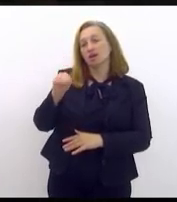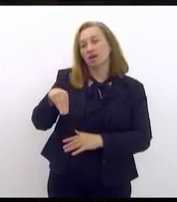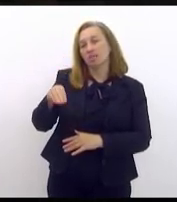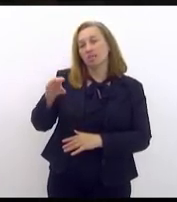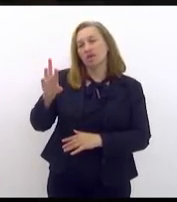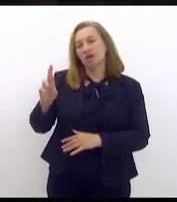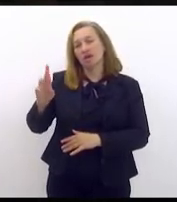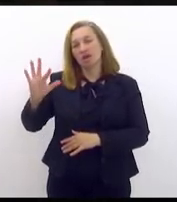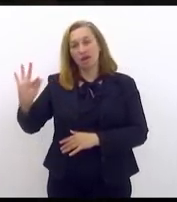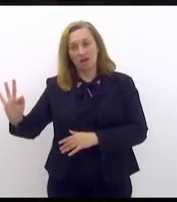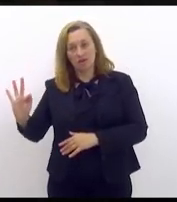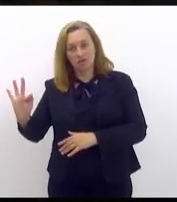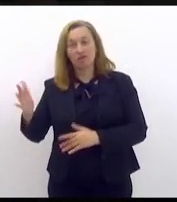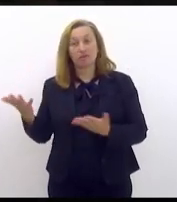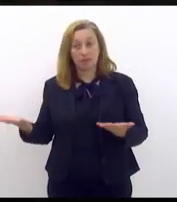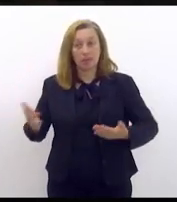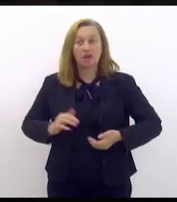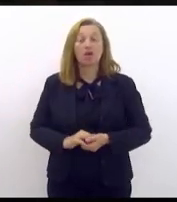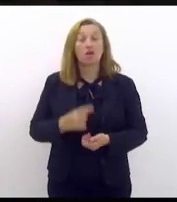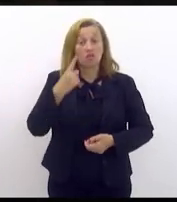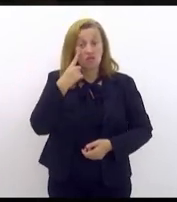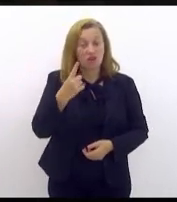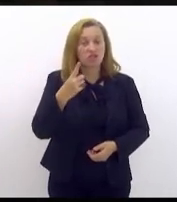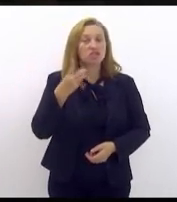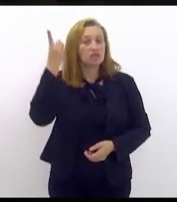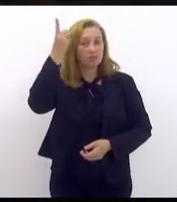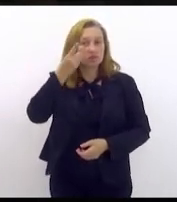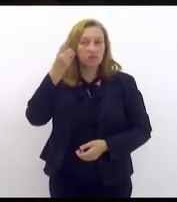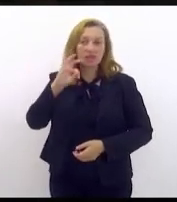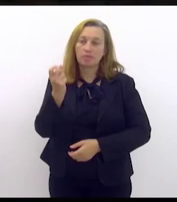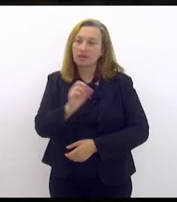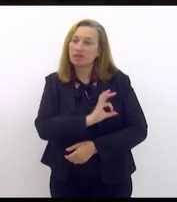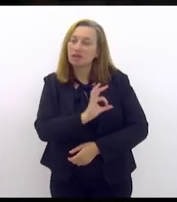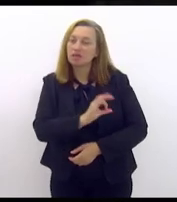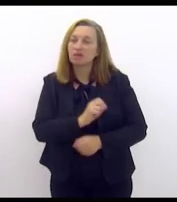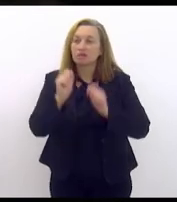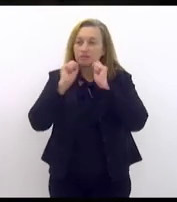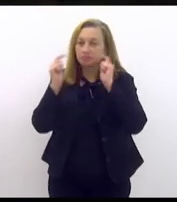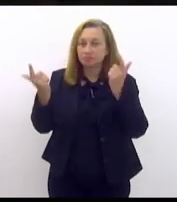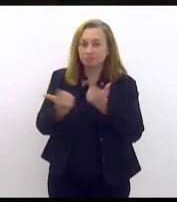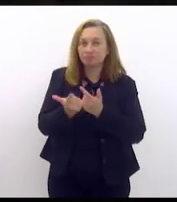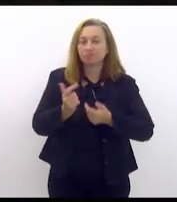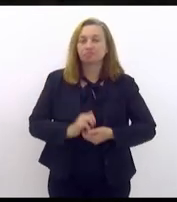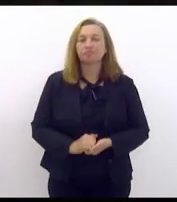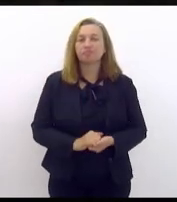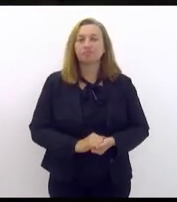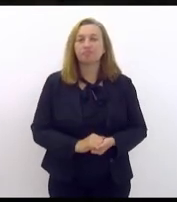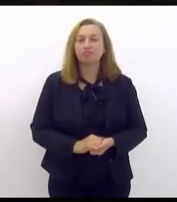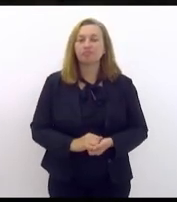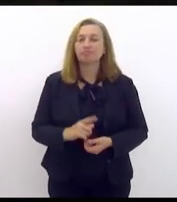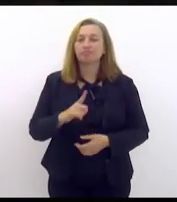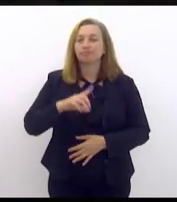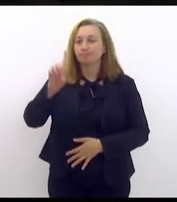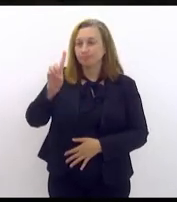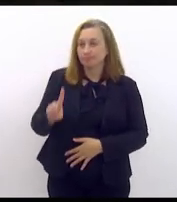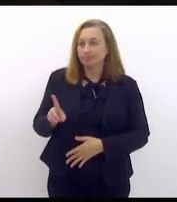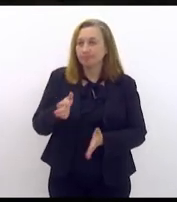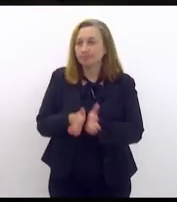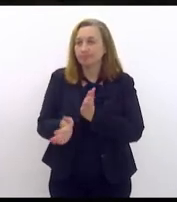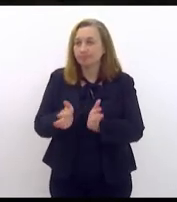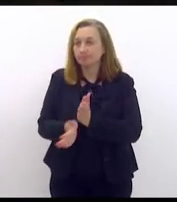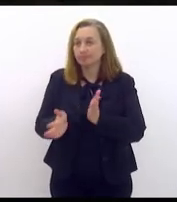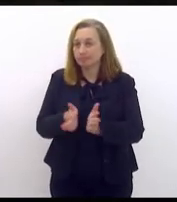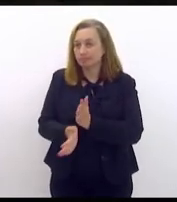pessoal, deputada Marta Rocha. A Assembleia Legislativa tem direito a gastar